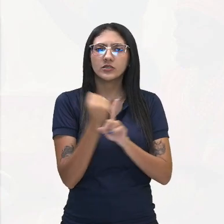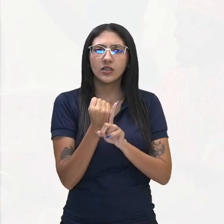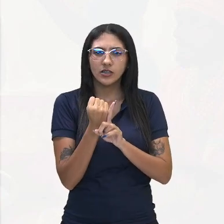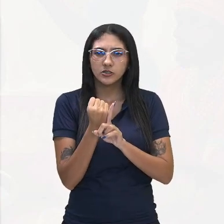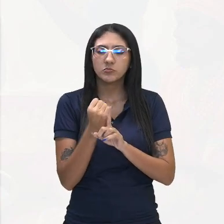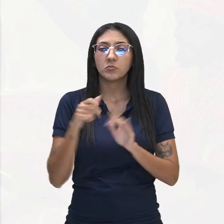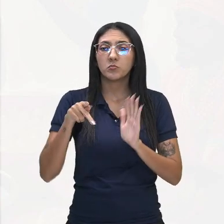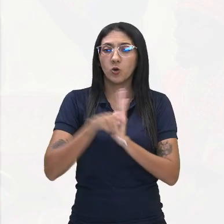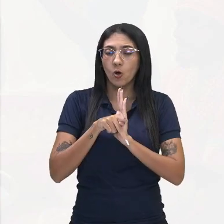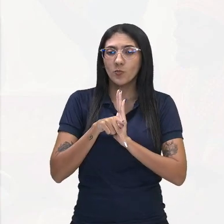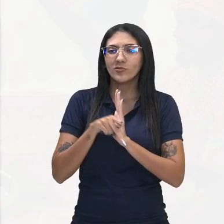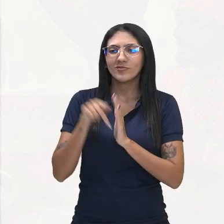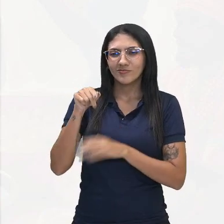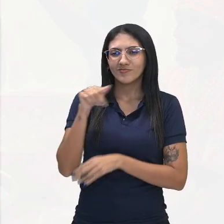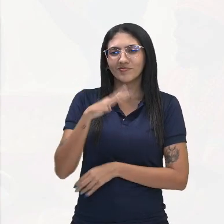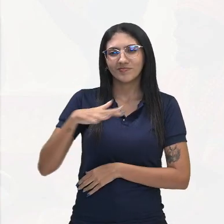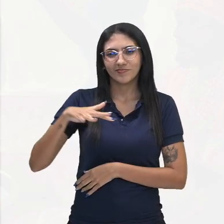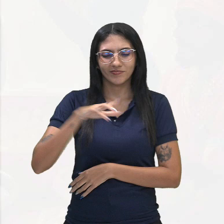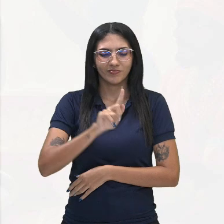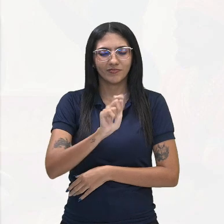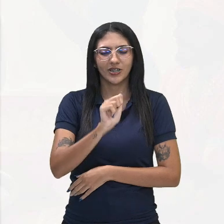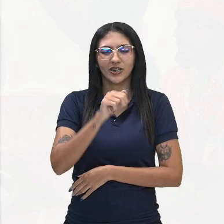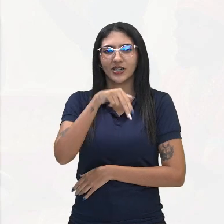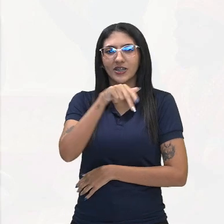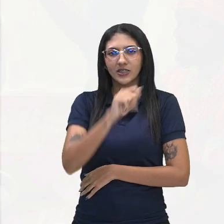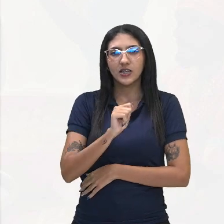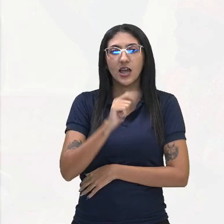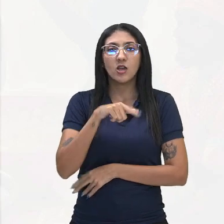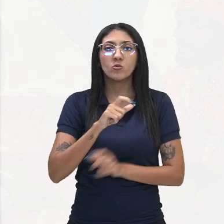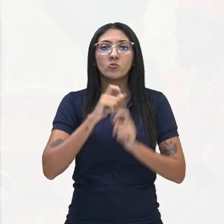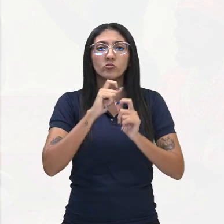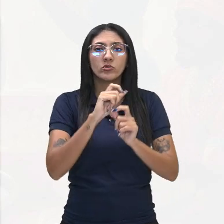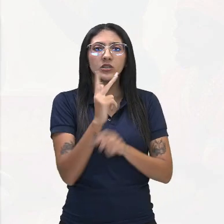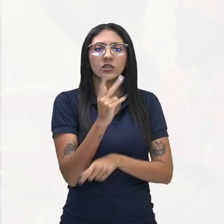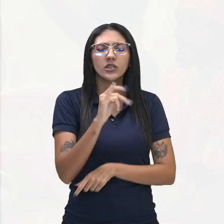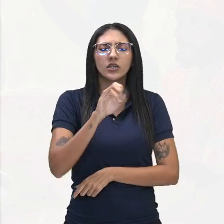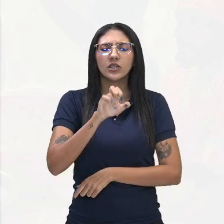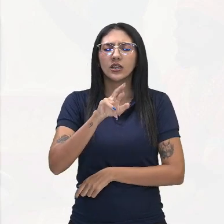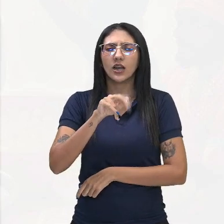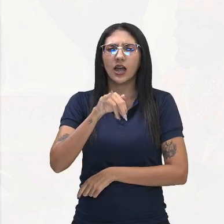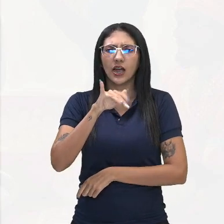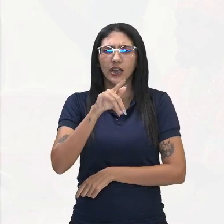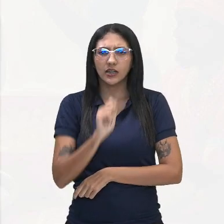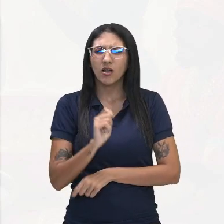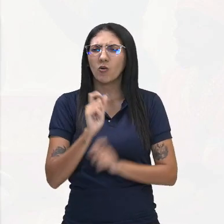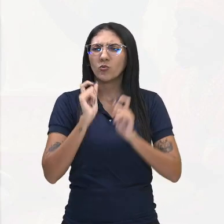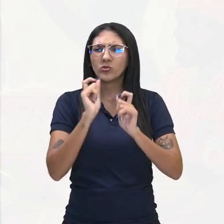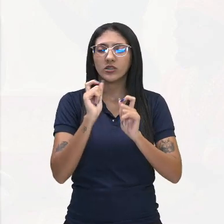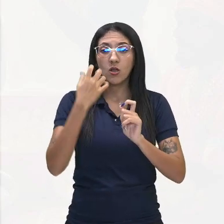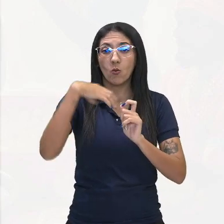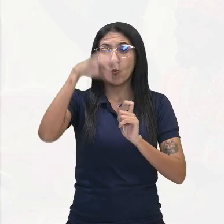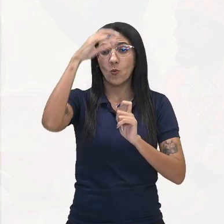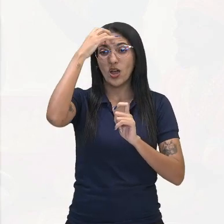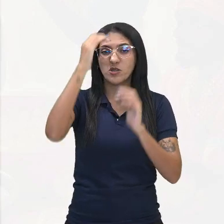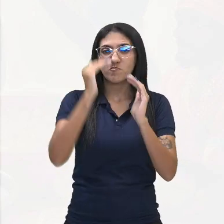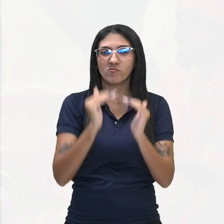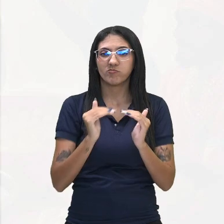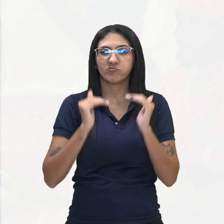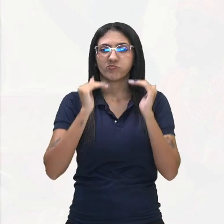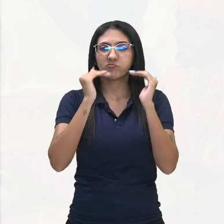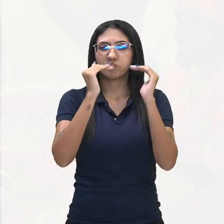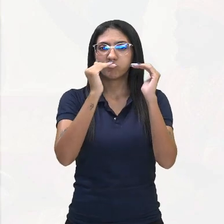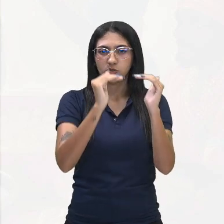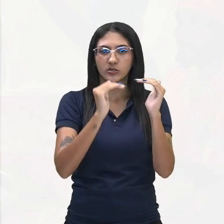de Gana, né, era hierárquica, com um rei poderoso no topo conhecido como Gana